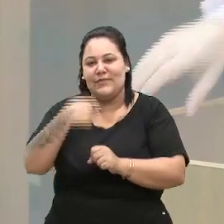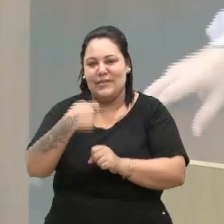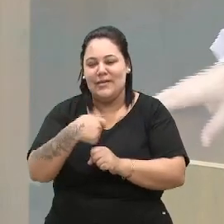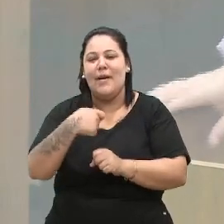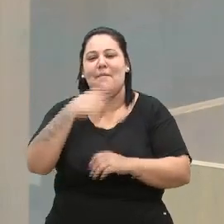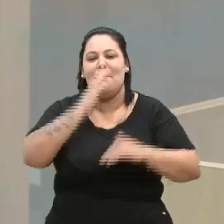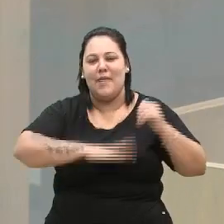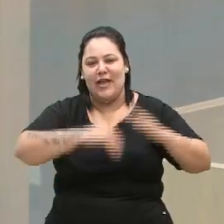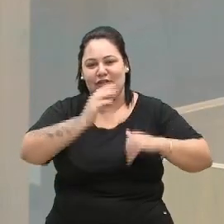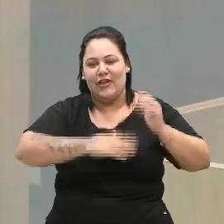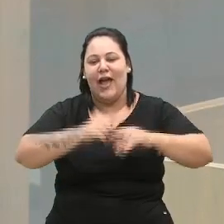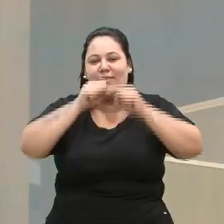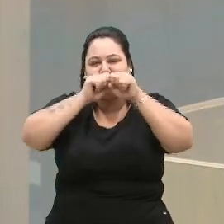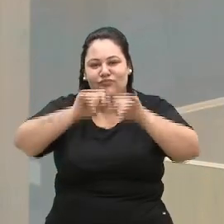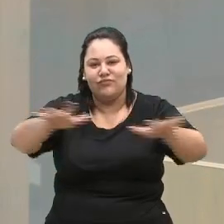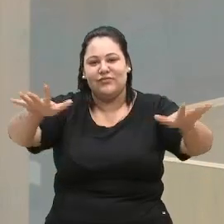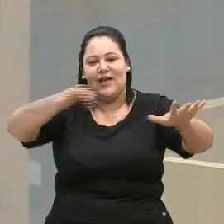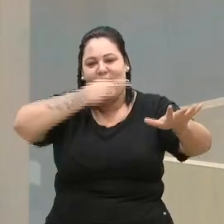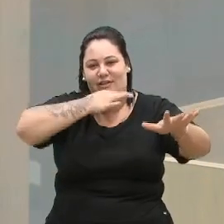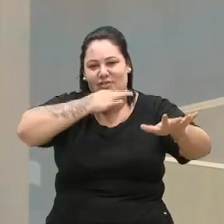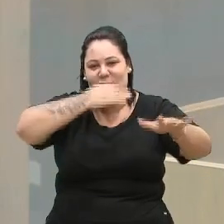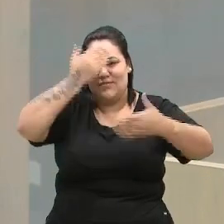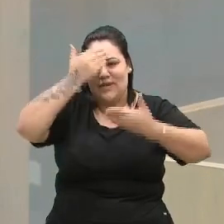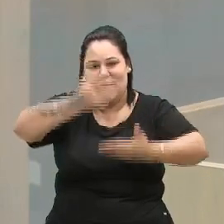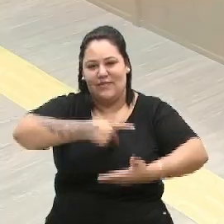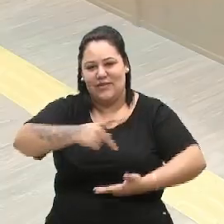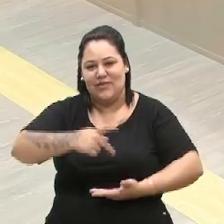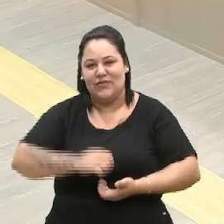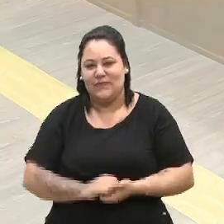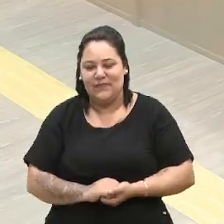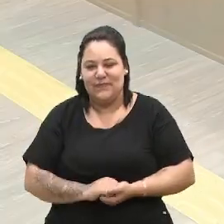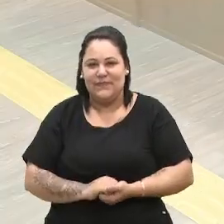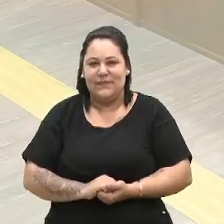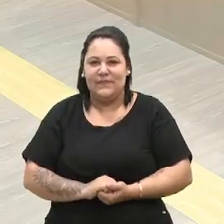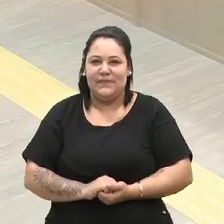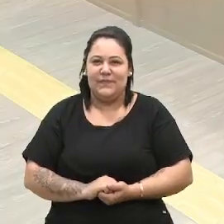levar adiante aqui em Caxias do Sul. Obrigado, senhor presidente. Declaração, presidente.